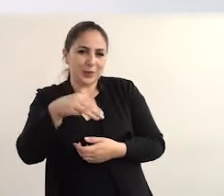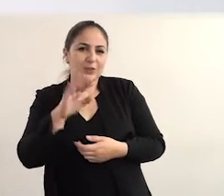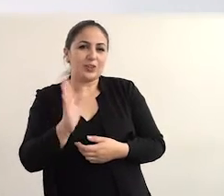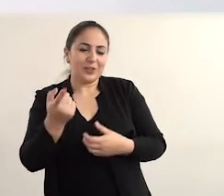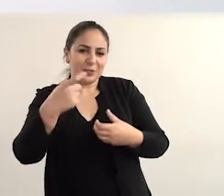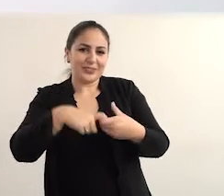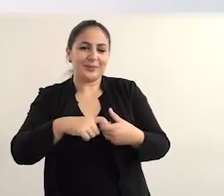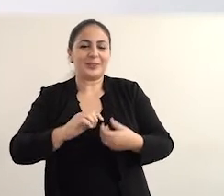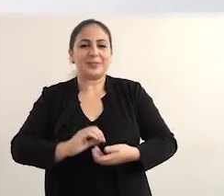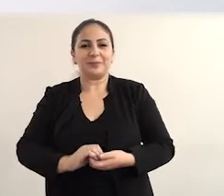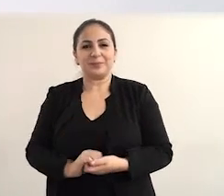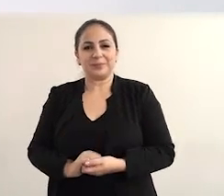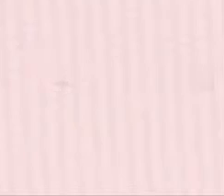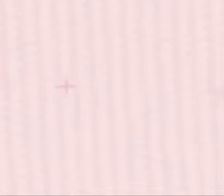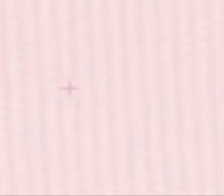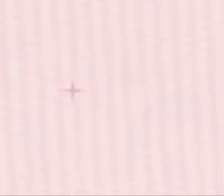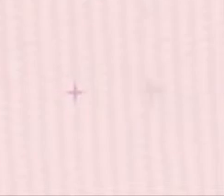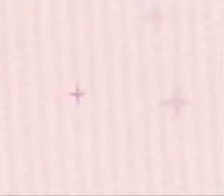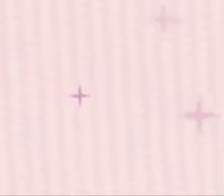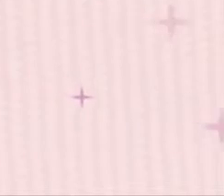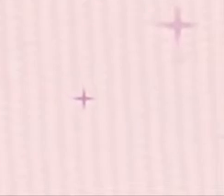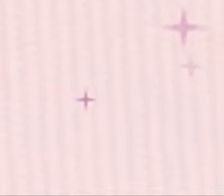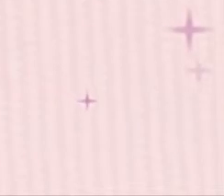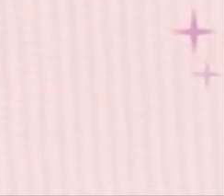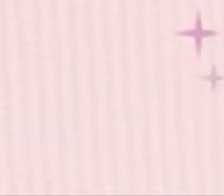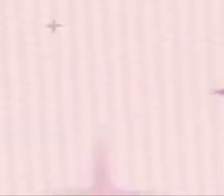nós já voltamos.